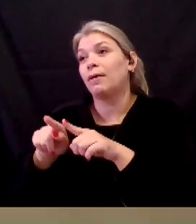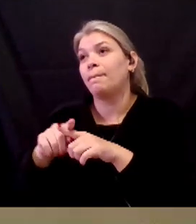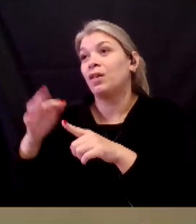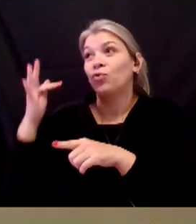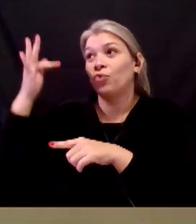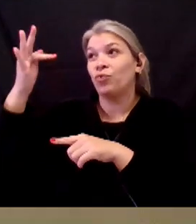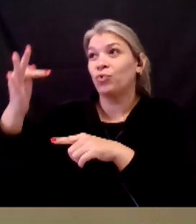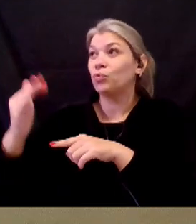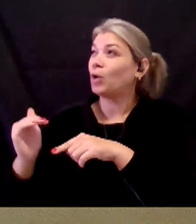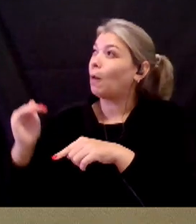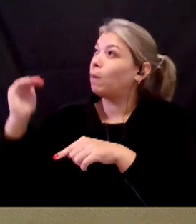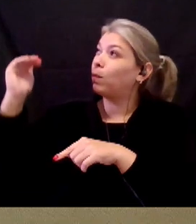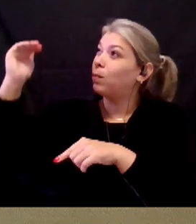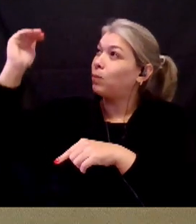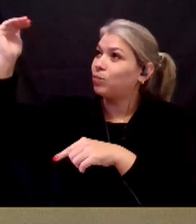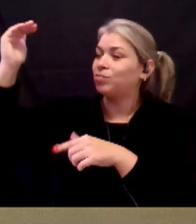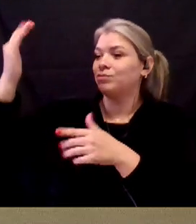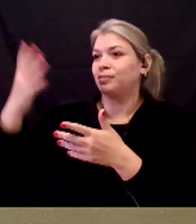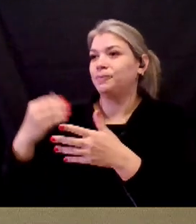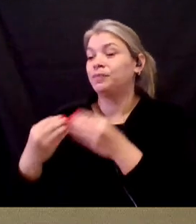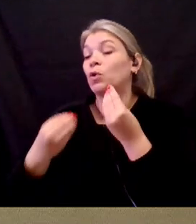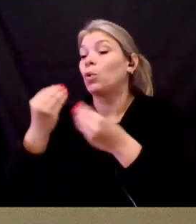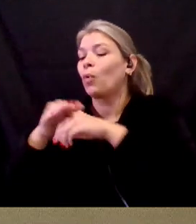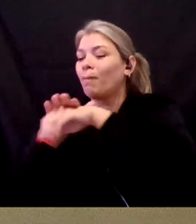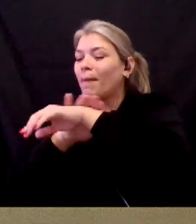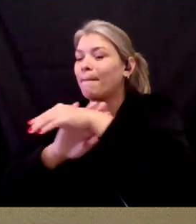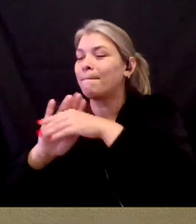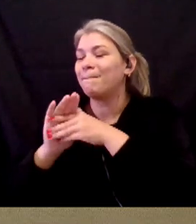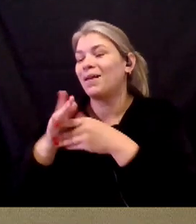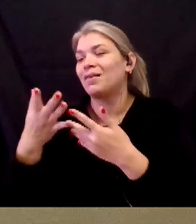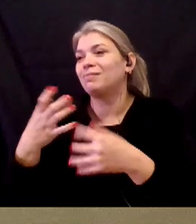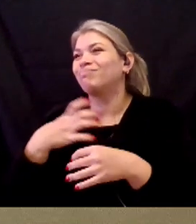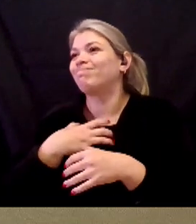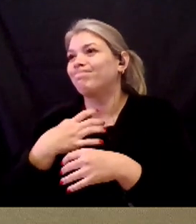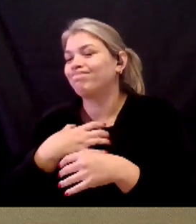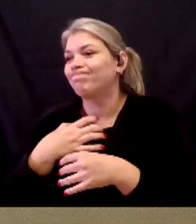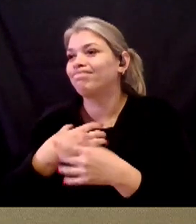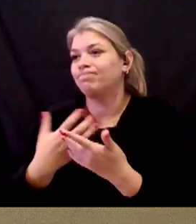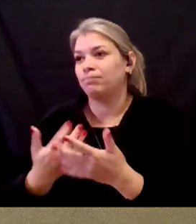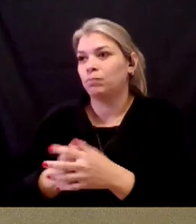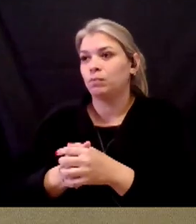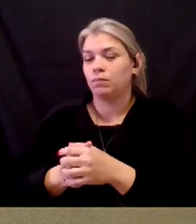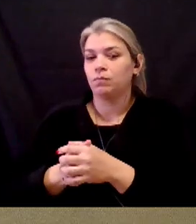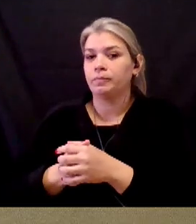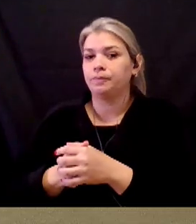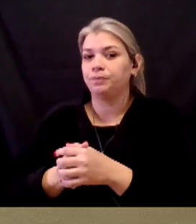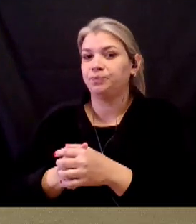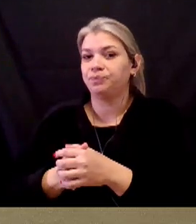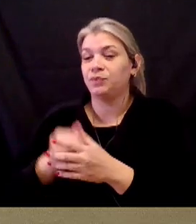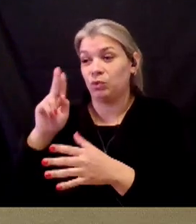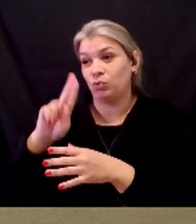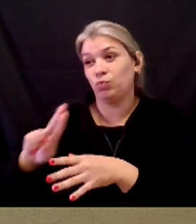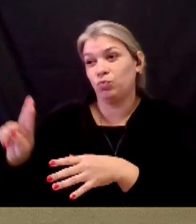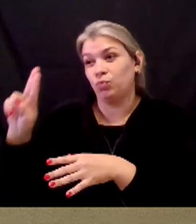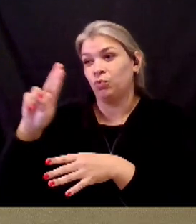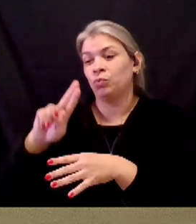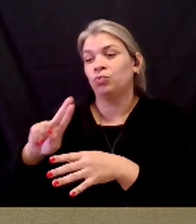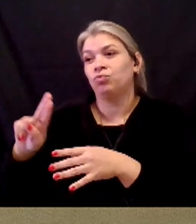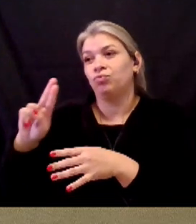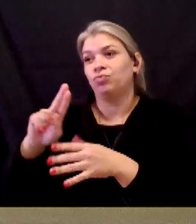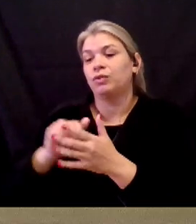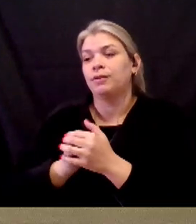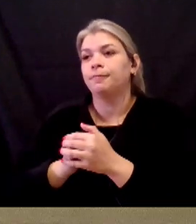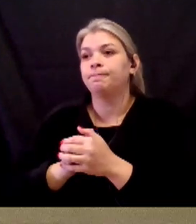envelhecimento precoce que conectam com o uso de maquiagem, também muito precoce,